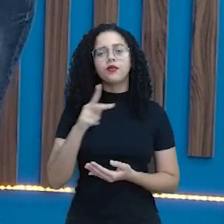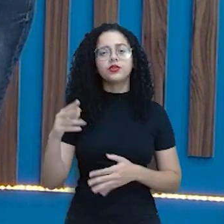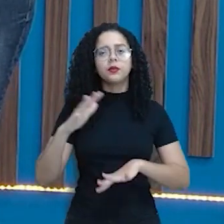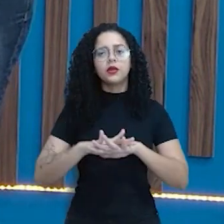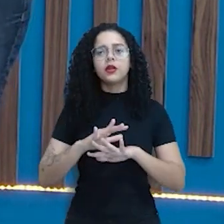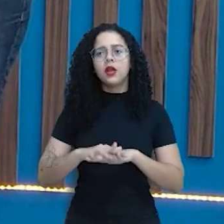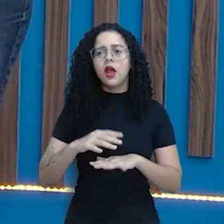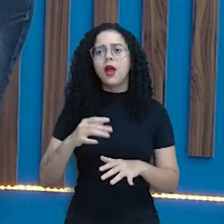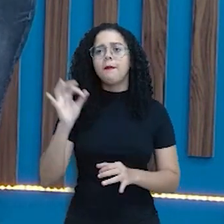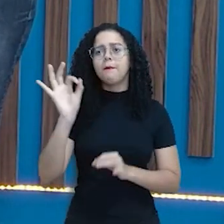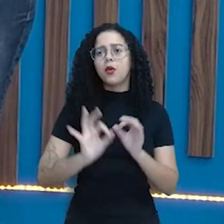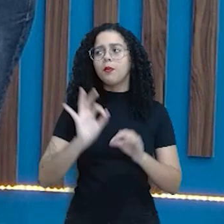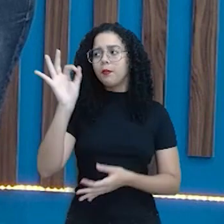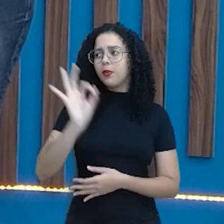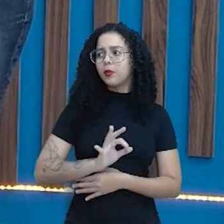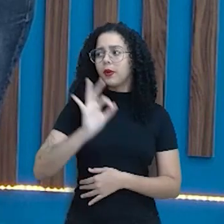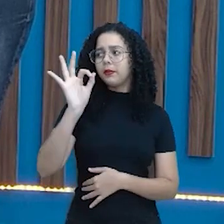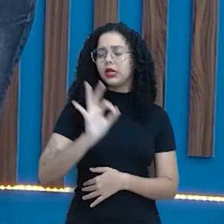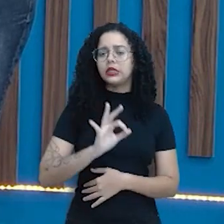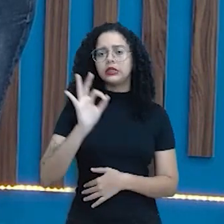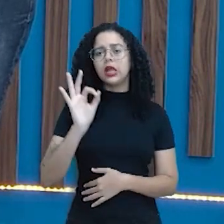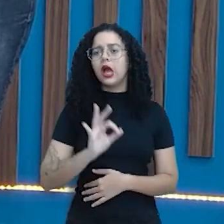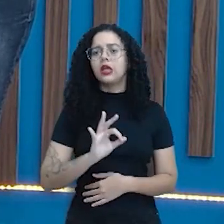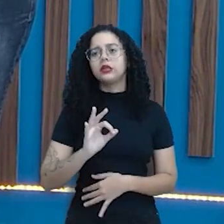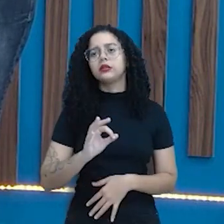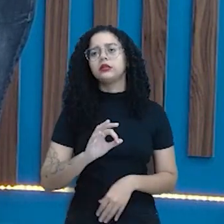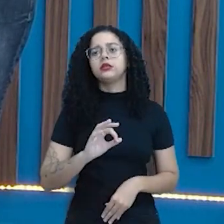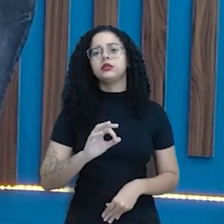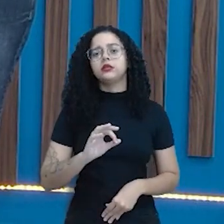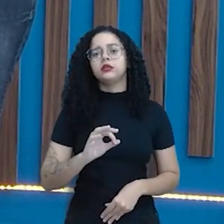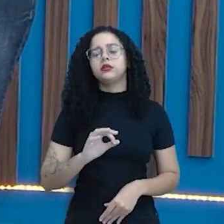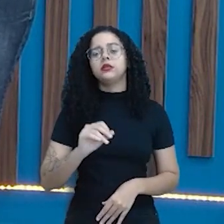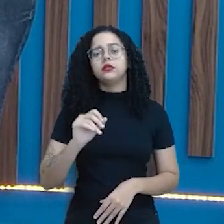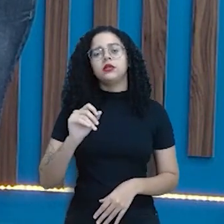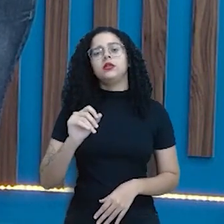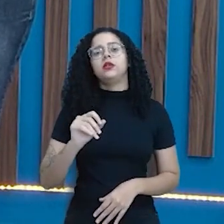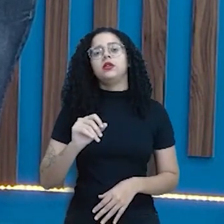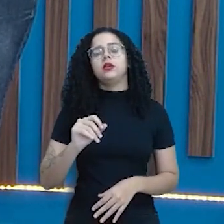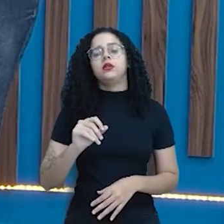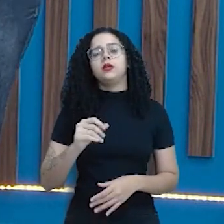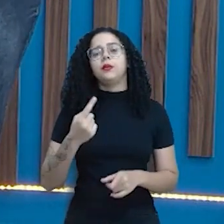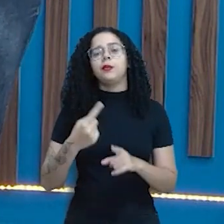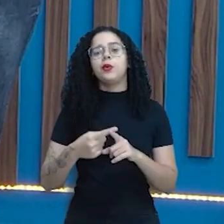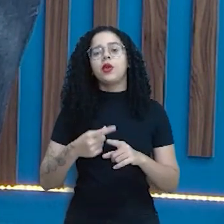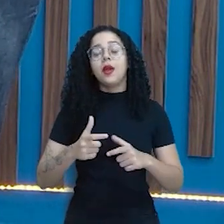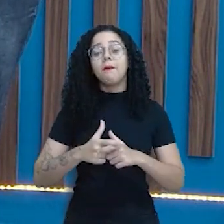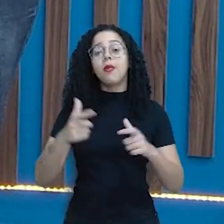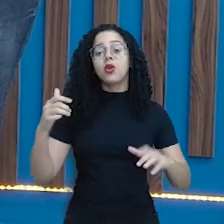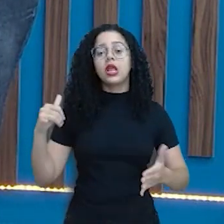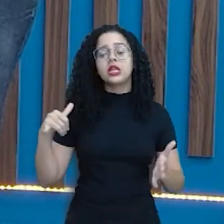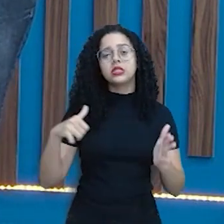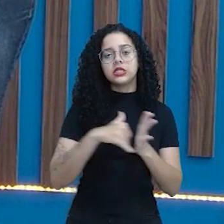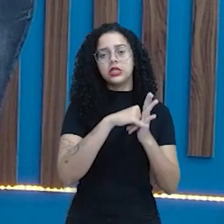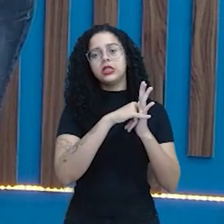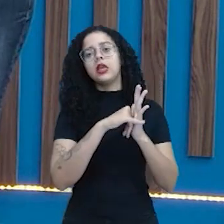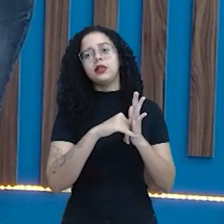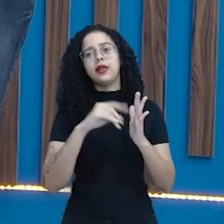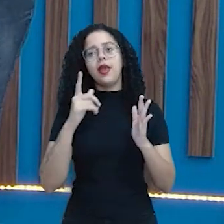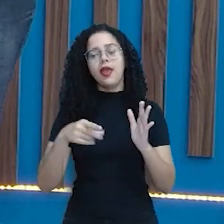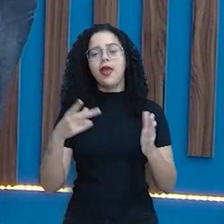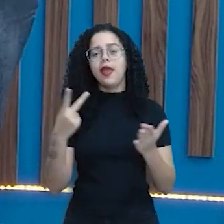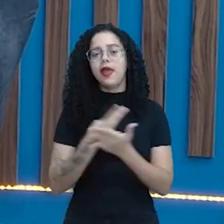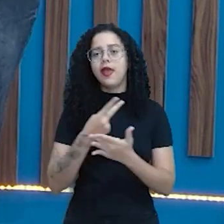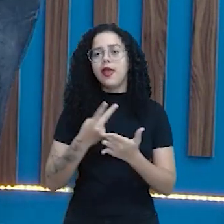dar errado A maioria dos acidentes são justamente por erro humano do que uma falha técnica. Isso é científico, né? Isso é